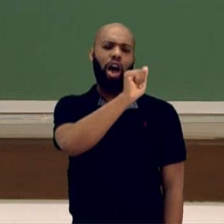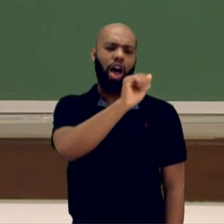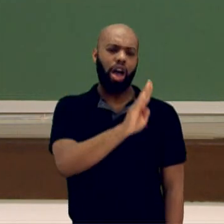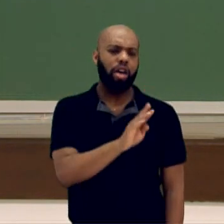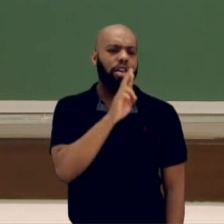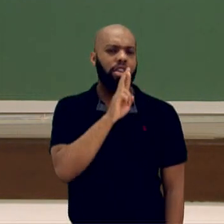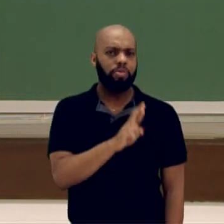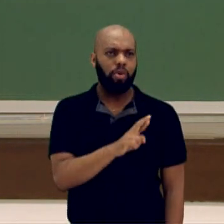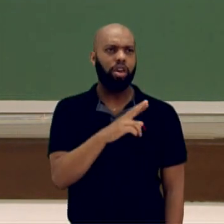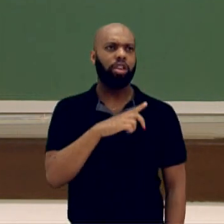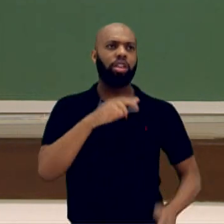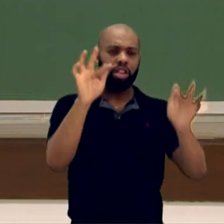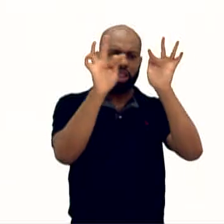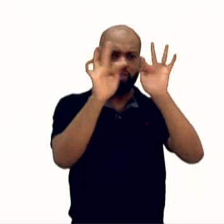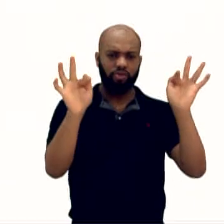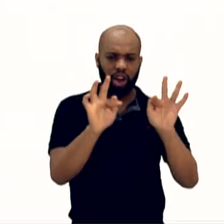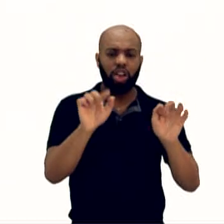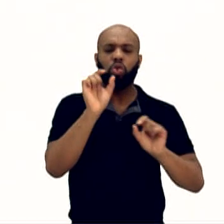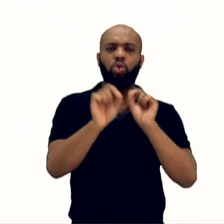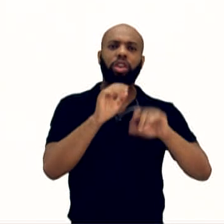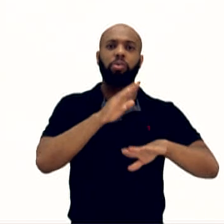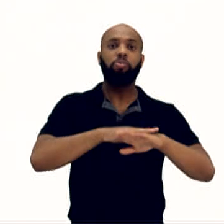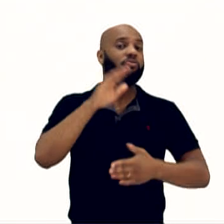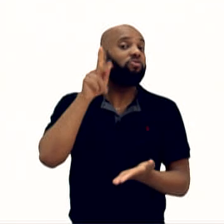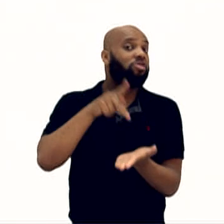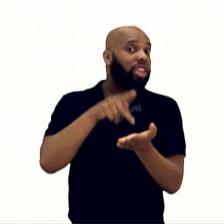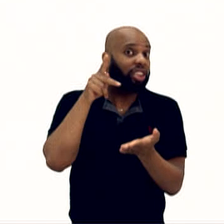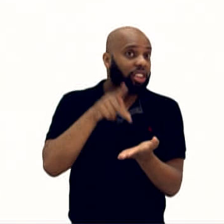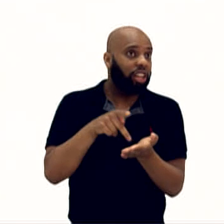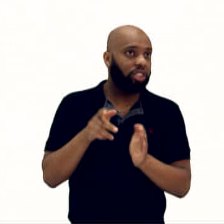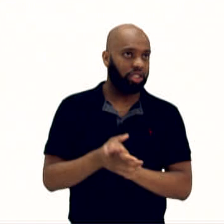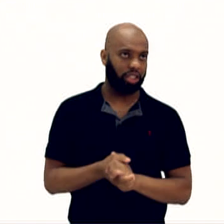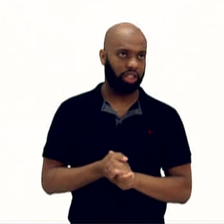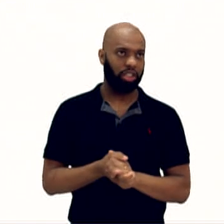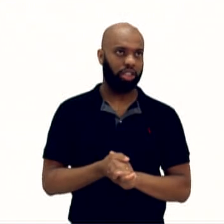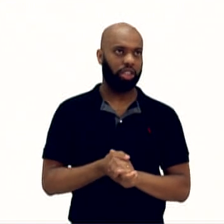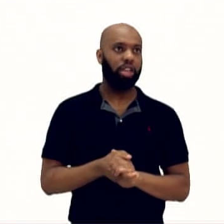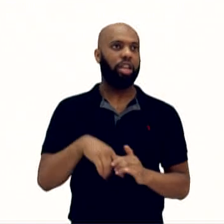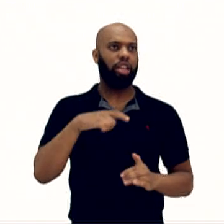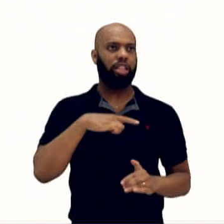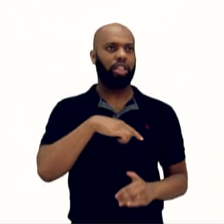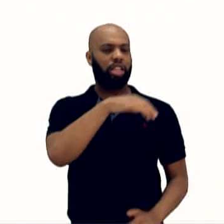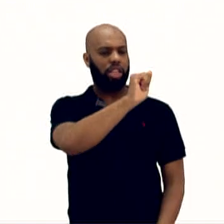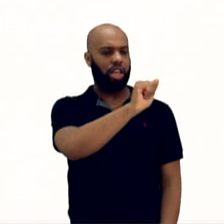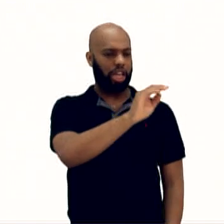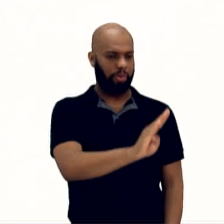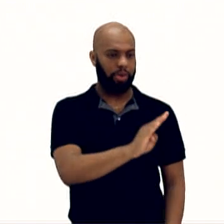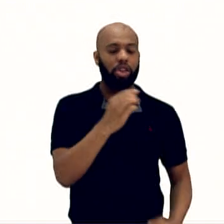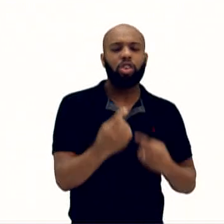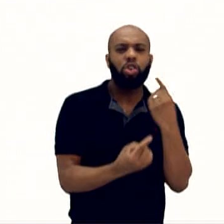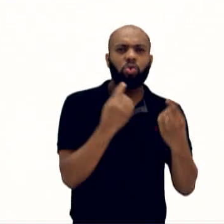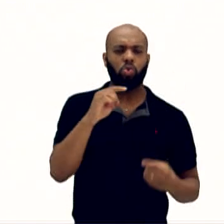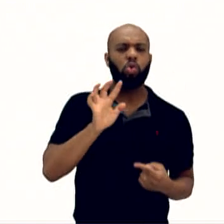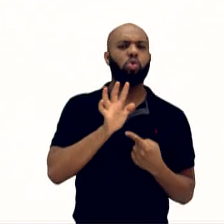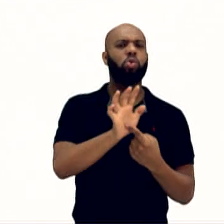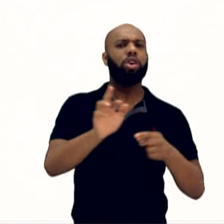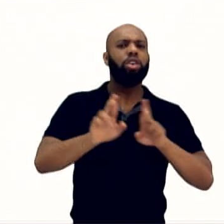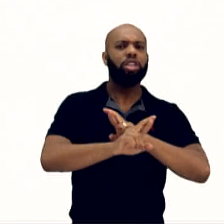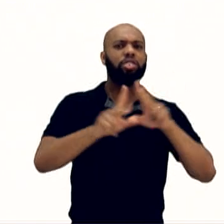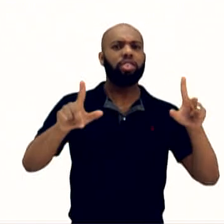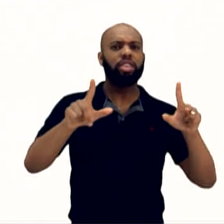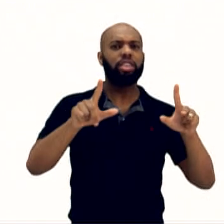entre essas duas frases, qual vai ser mais verdadeira, né? Qual das alternativas representa a diferença